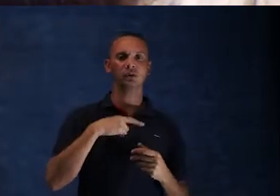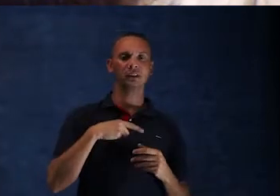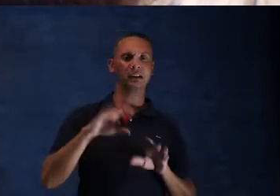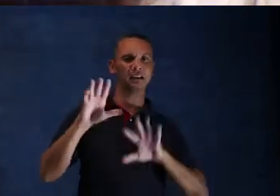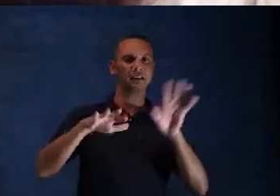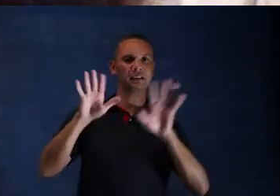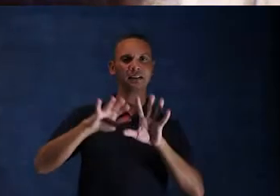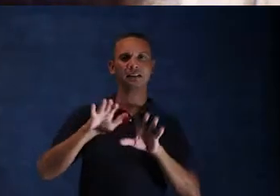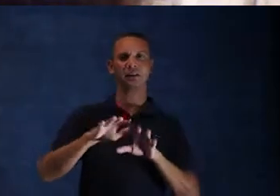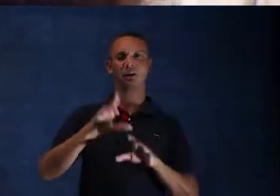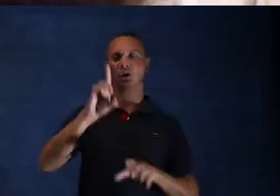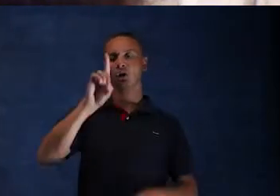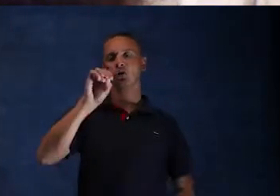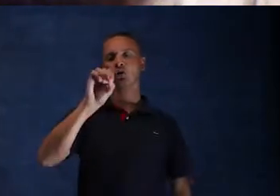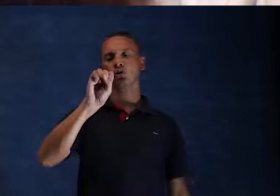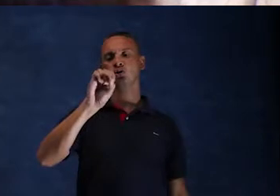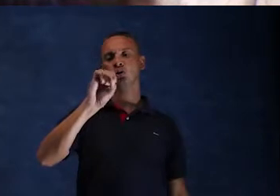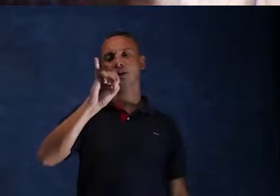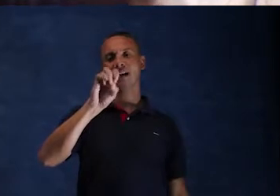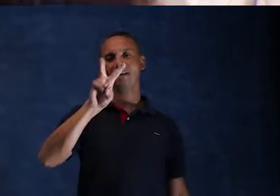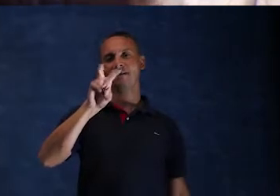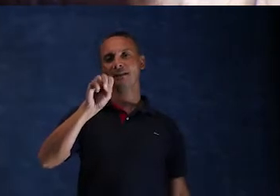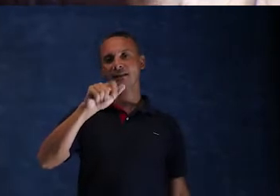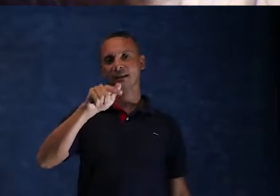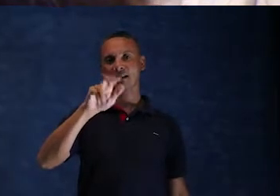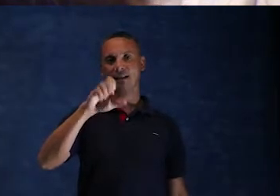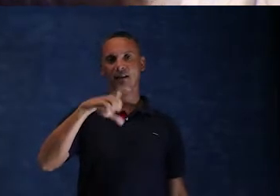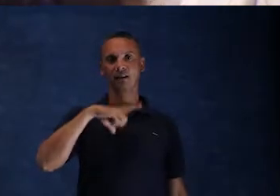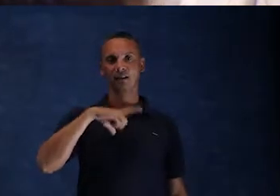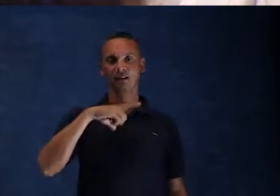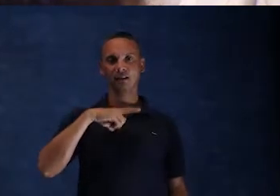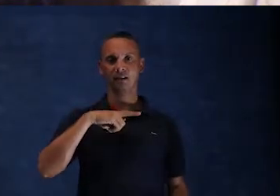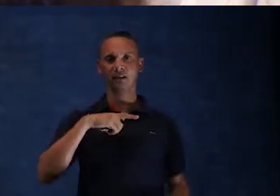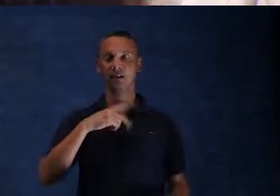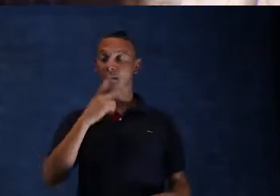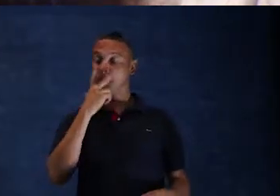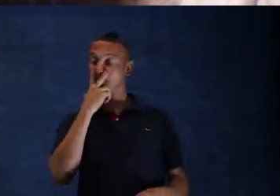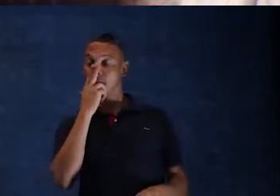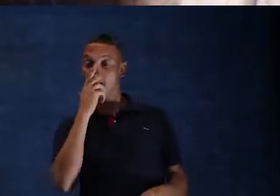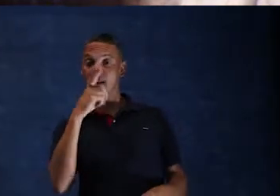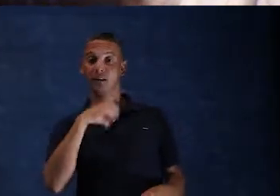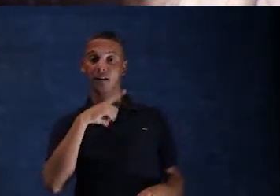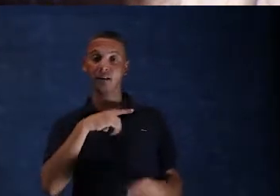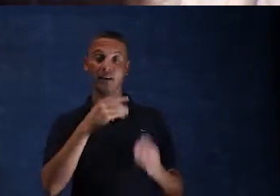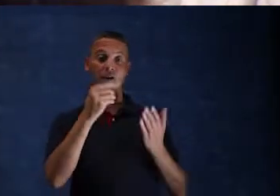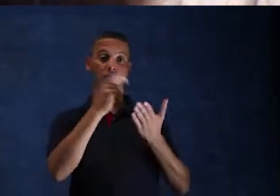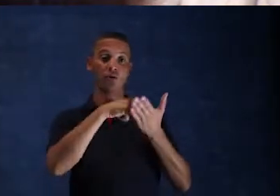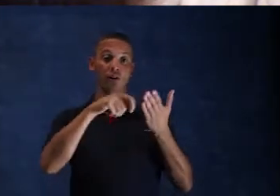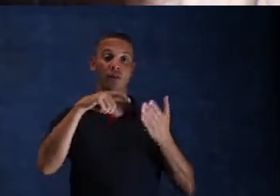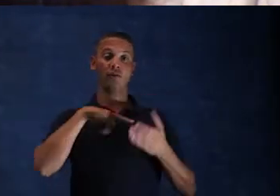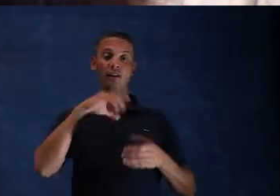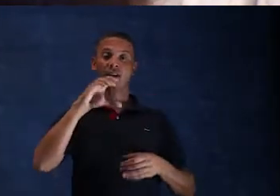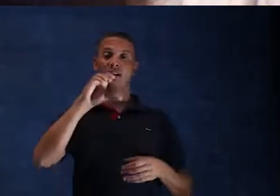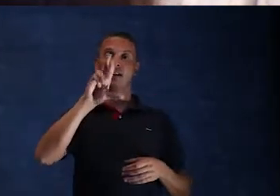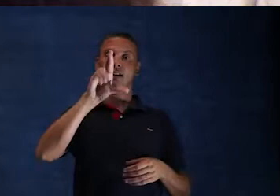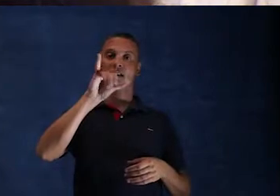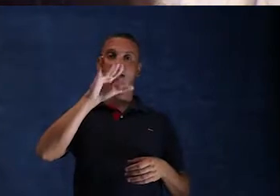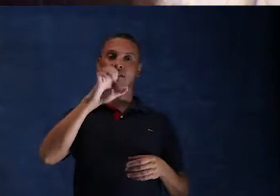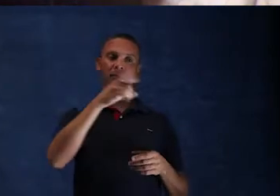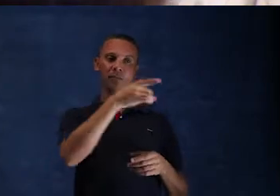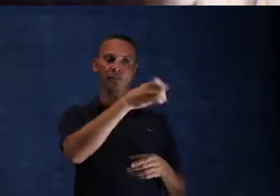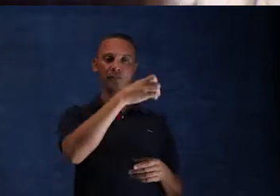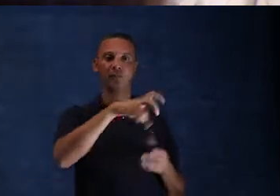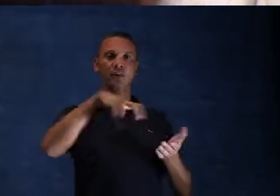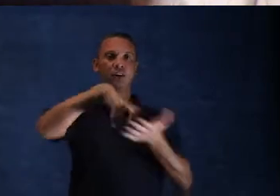meio dostoiévskiano, né, pelo menos nesse livro, Crime e Castigo,